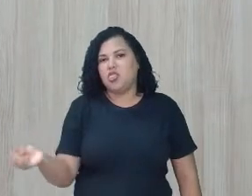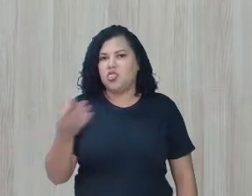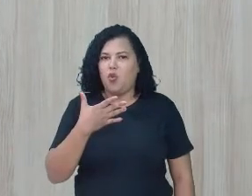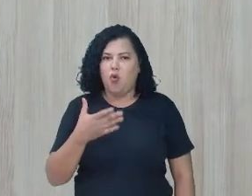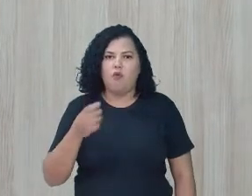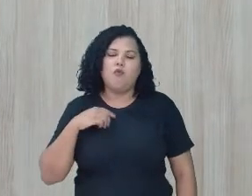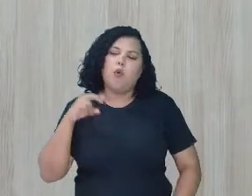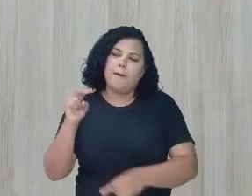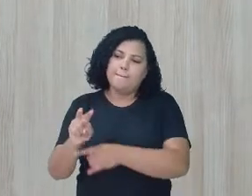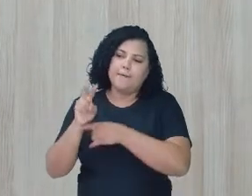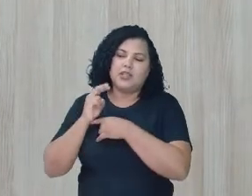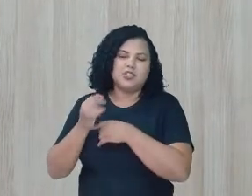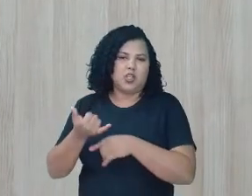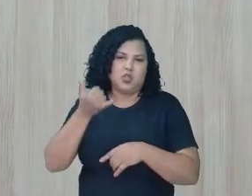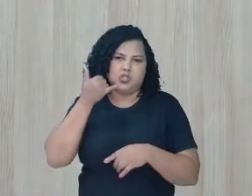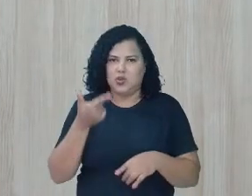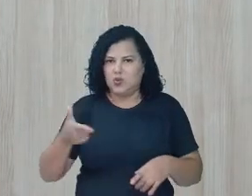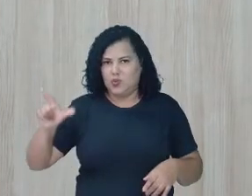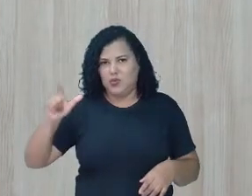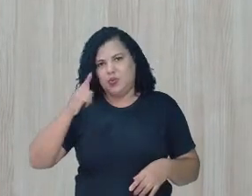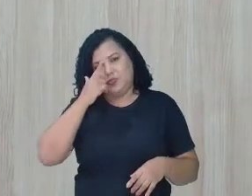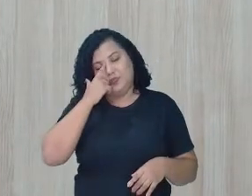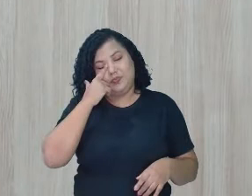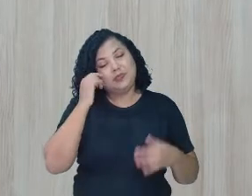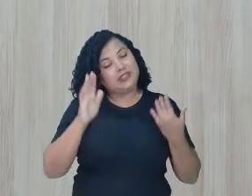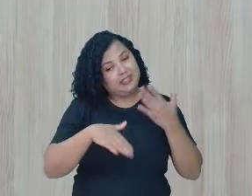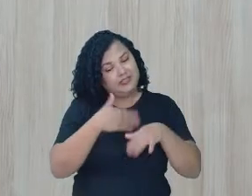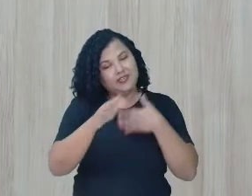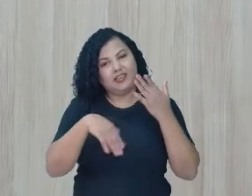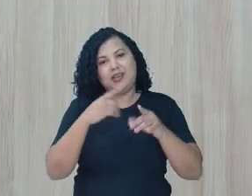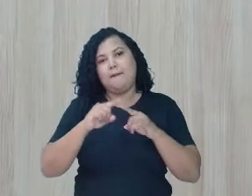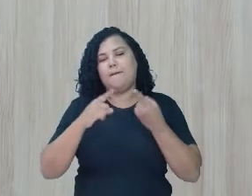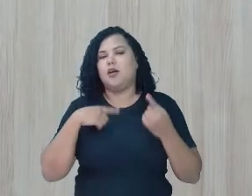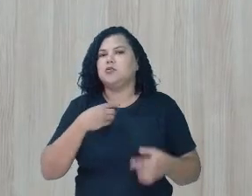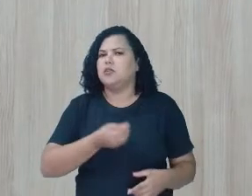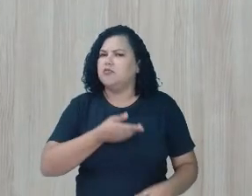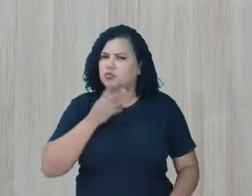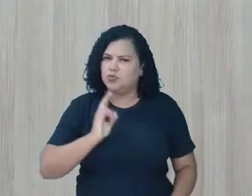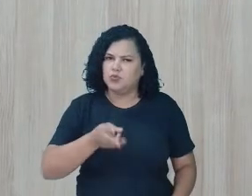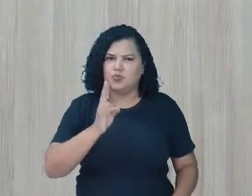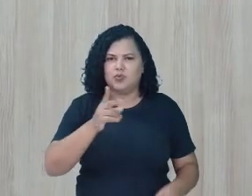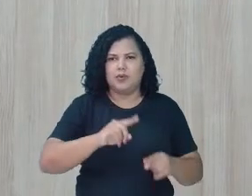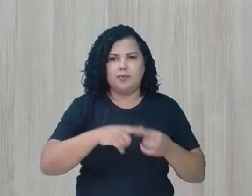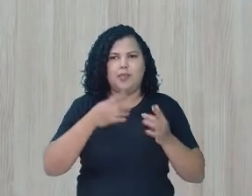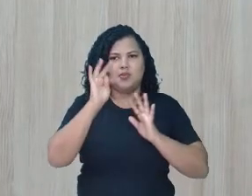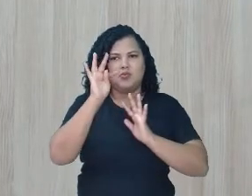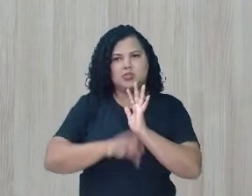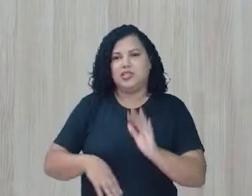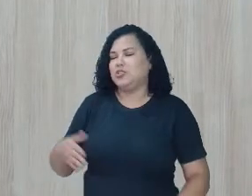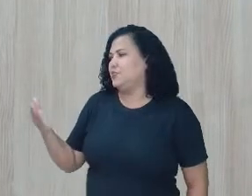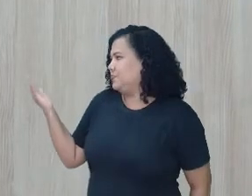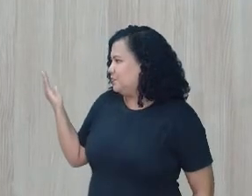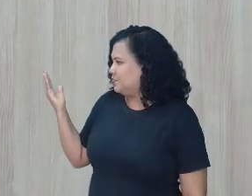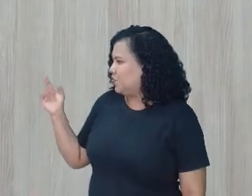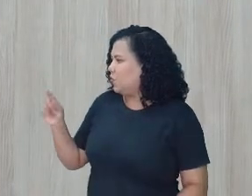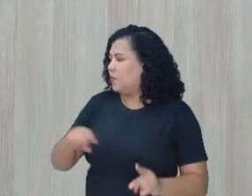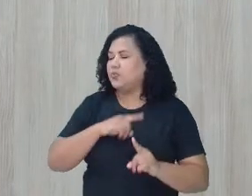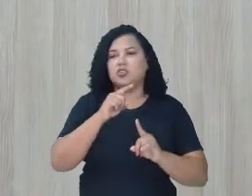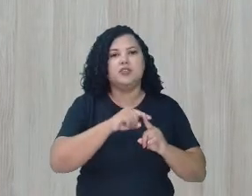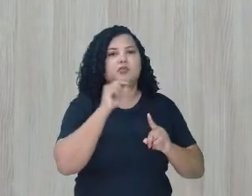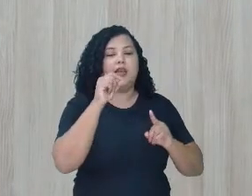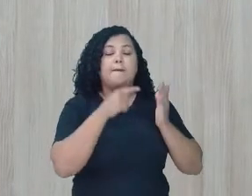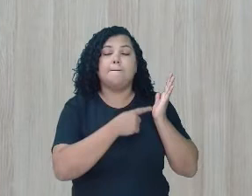consegue emprestado com alguém, e assim vai. Mas a vida continua. Mas o texto, a ideia do texto é